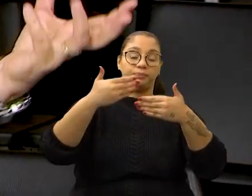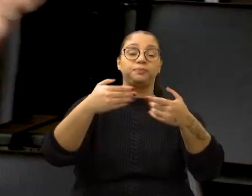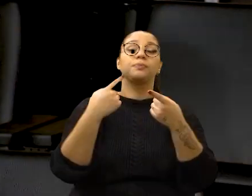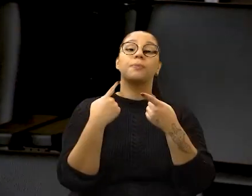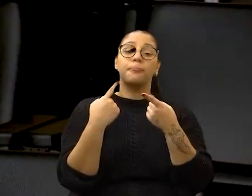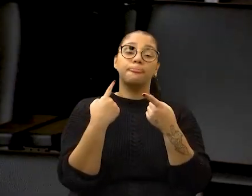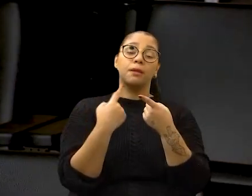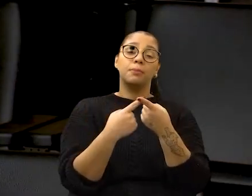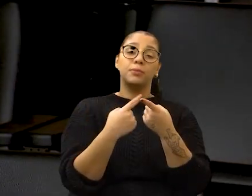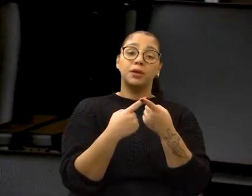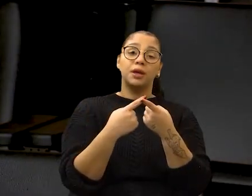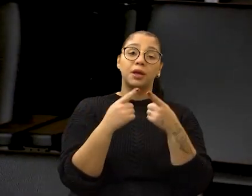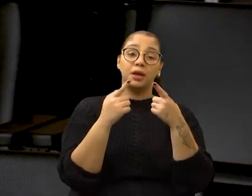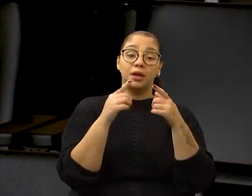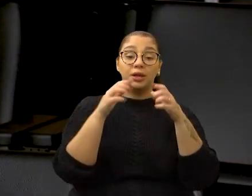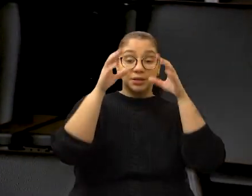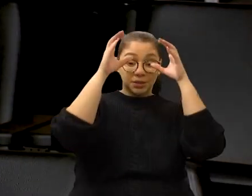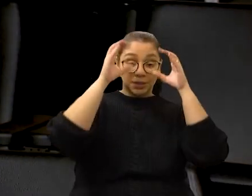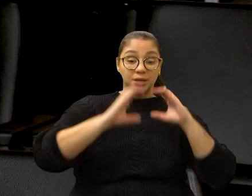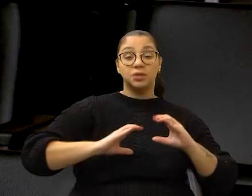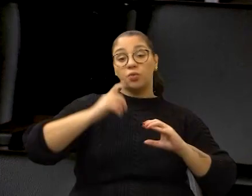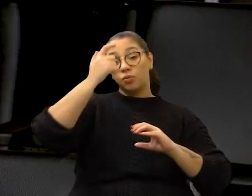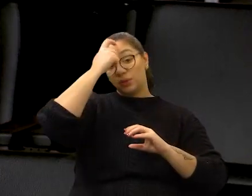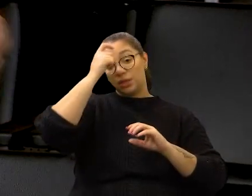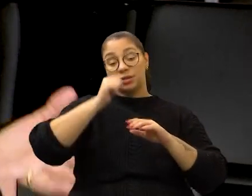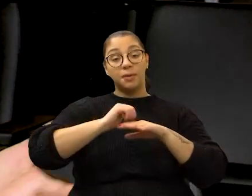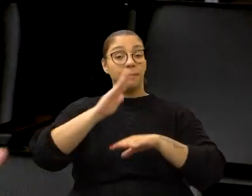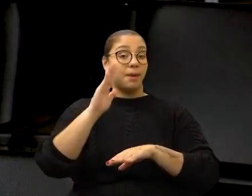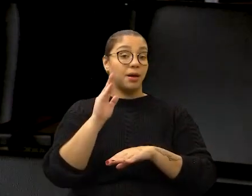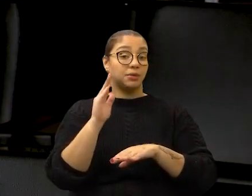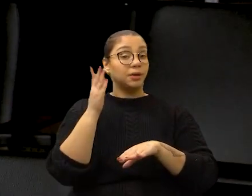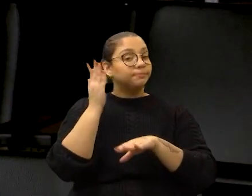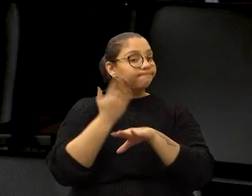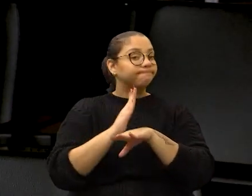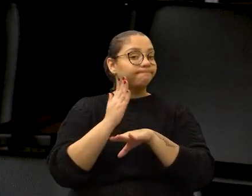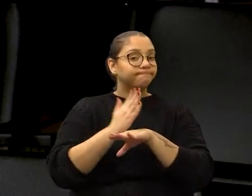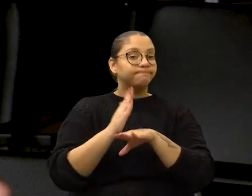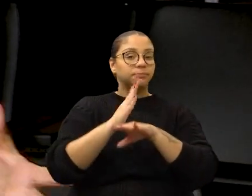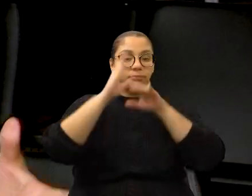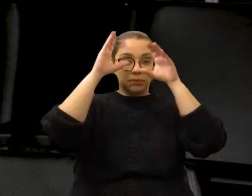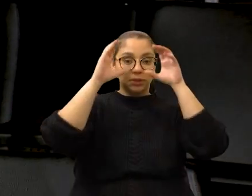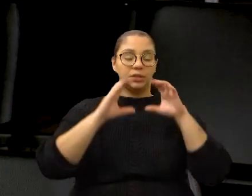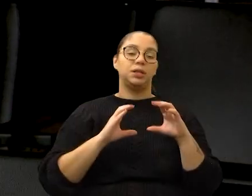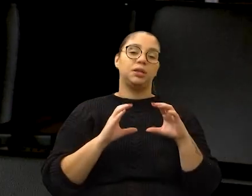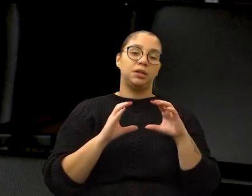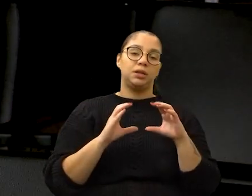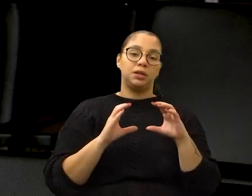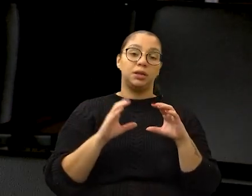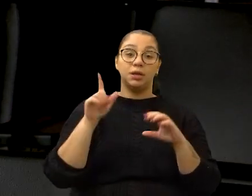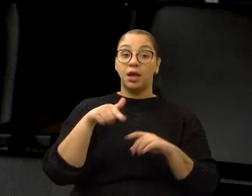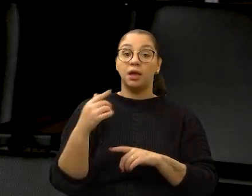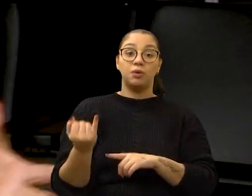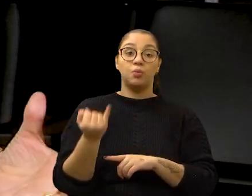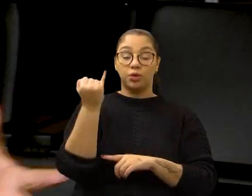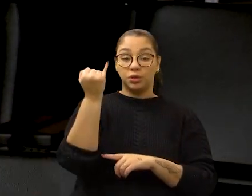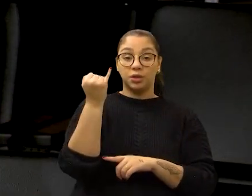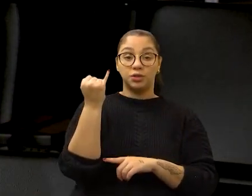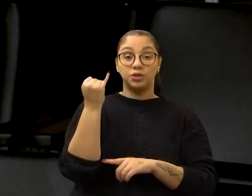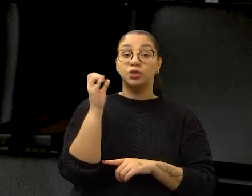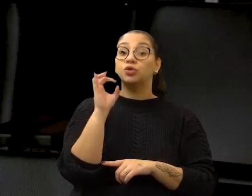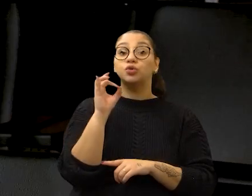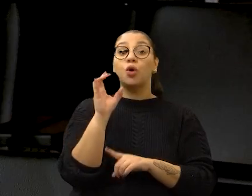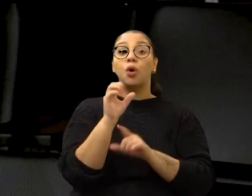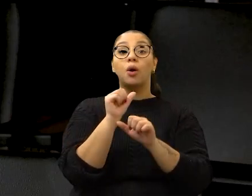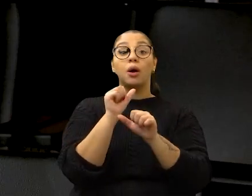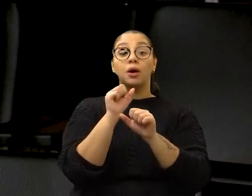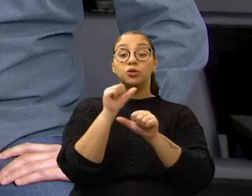né, criar cidadãos mais conscientes, mais preparados para o exercício da cidadania, né, que é isso que é importante. Só se muda uma